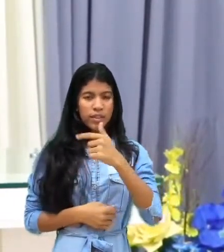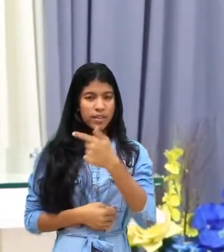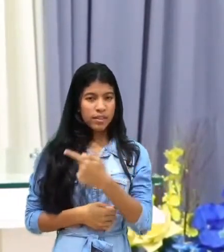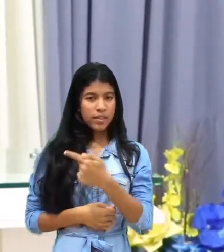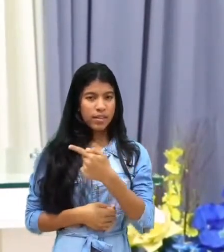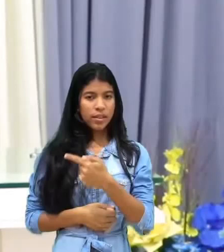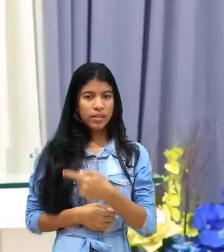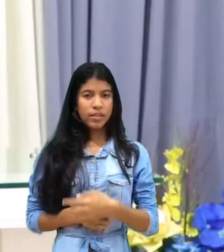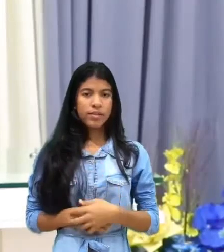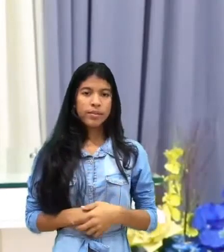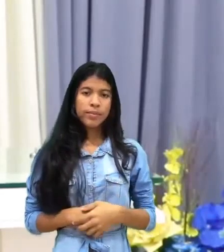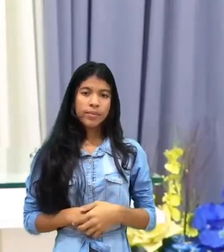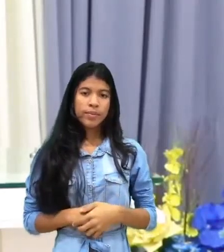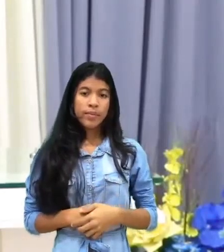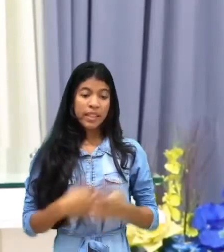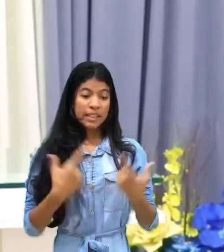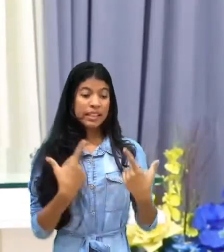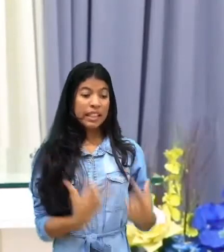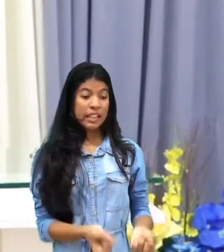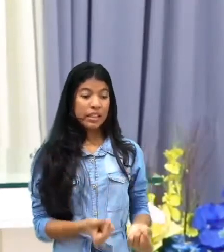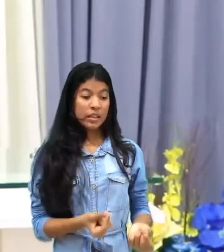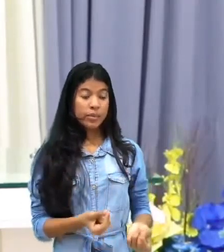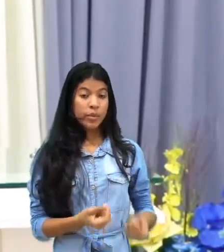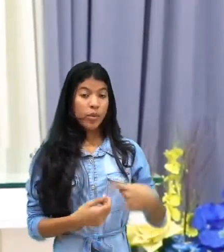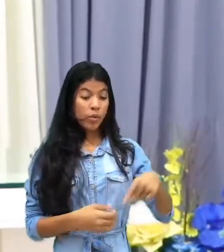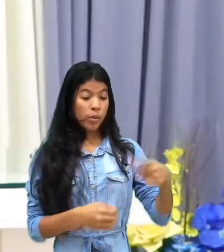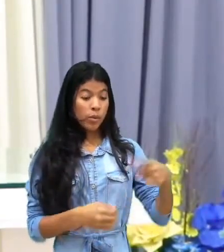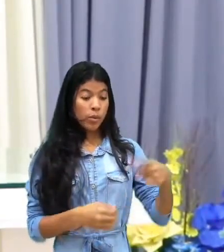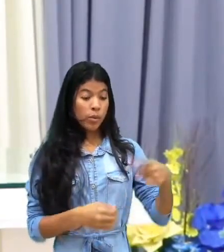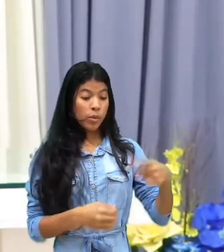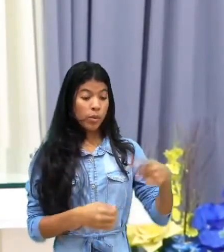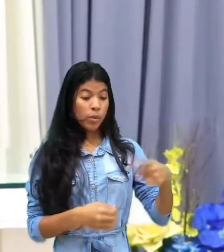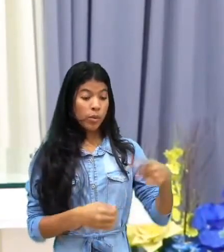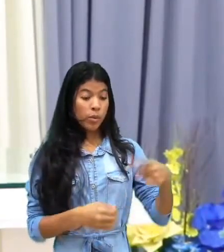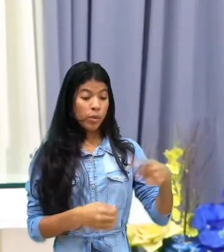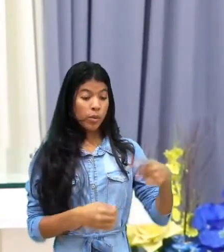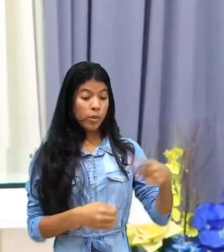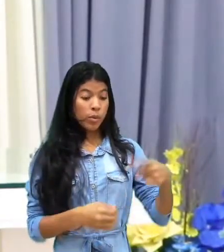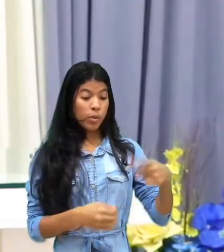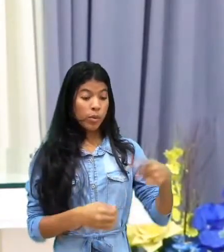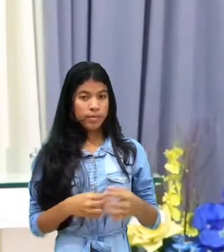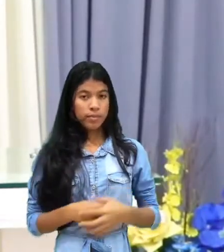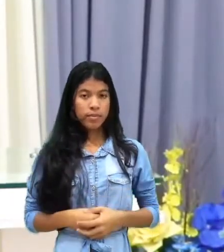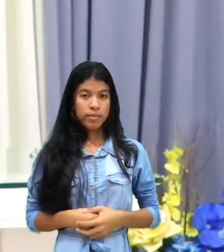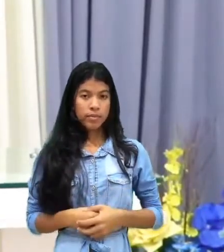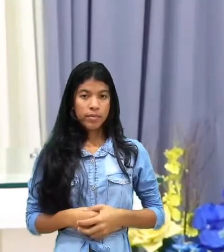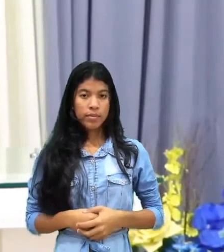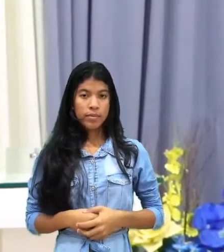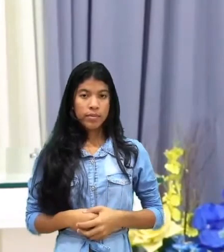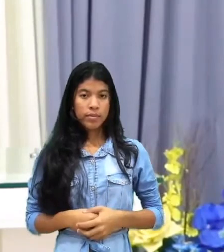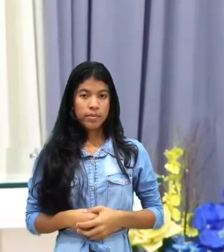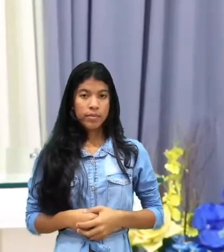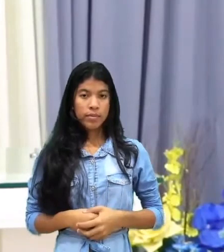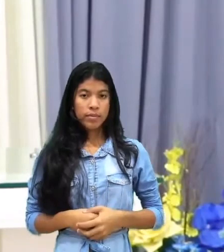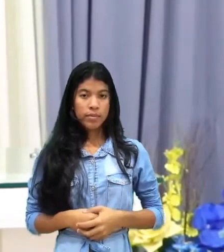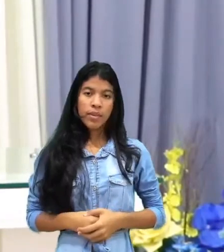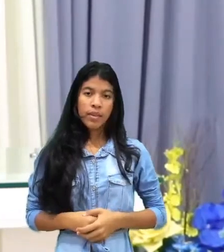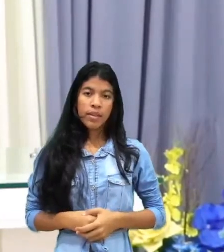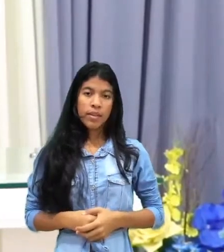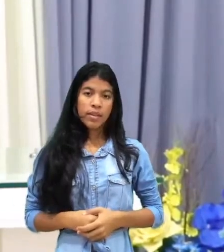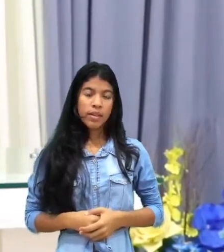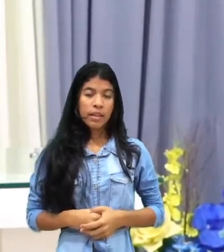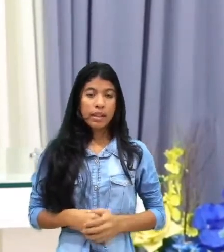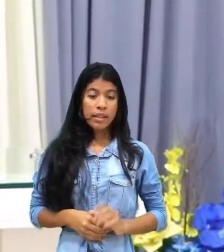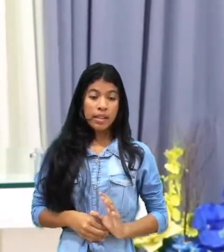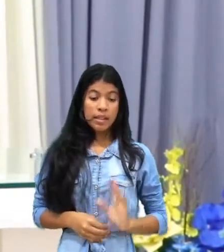saímos daqui, fomos para o interior e fui dirigir o primeiro culto, de